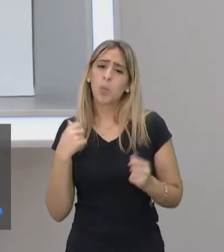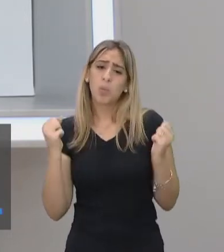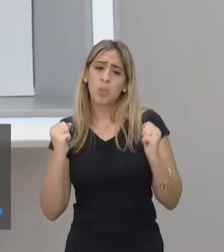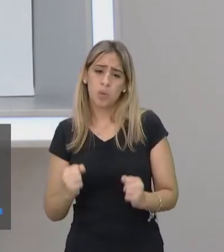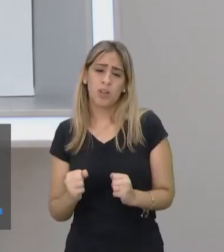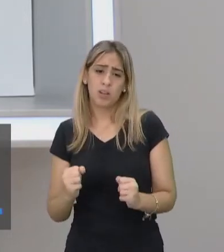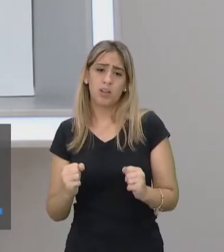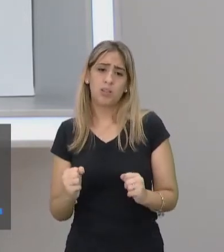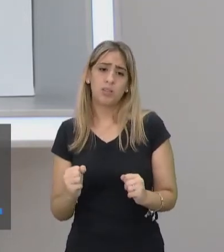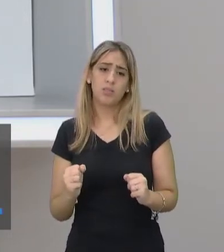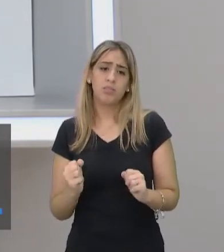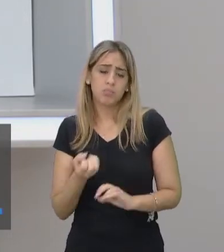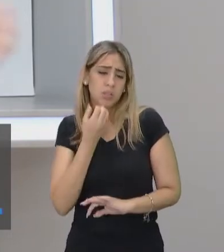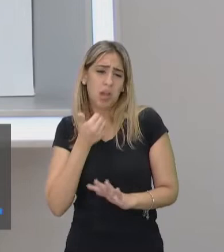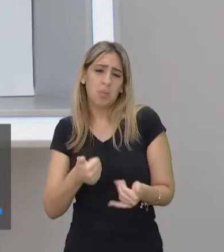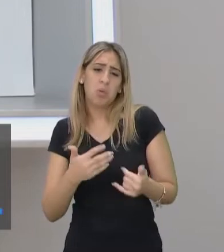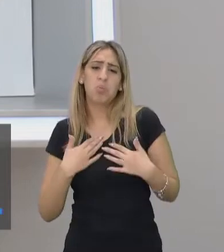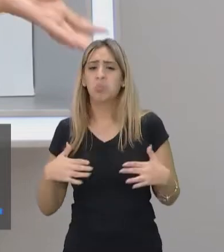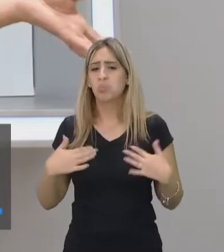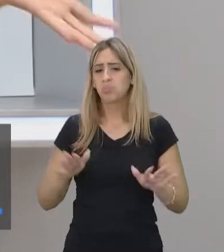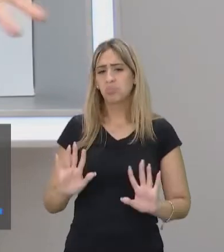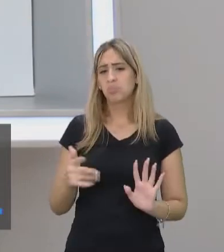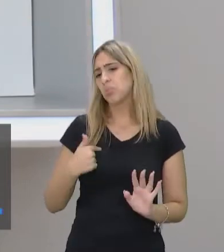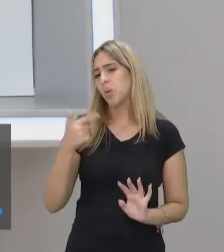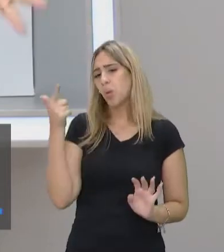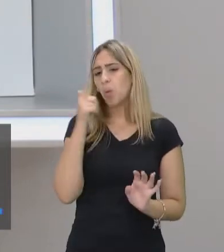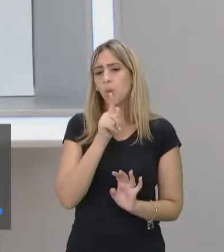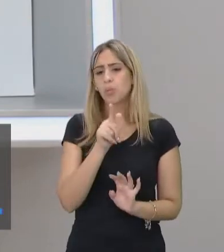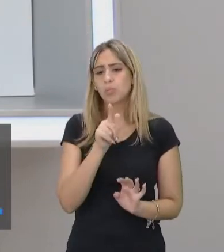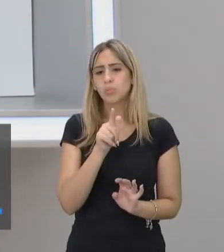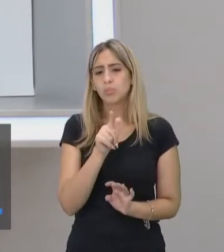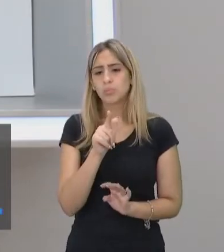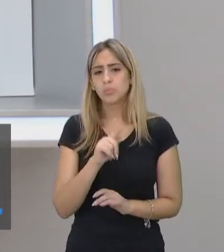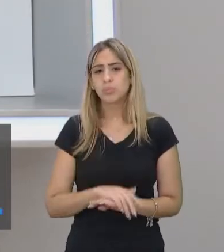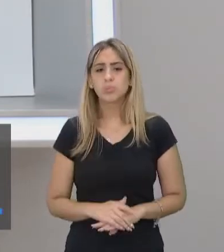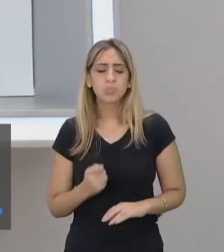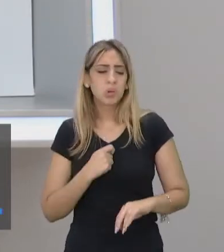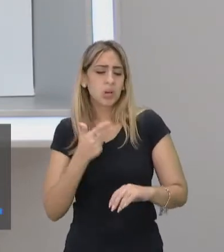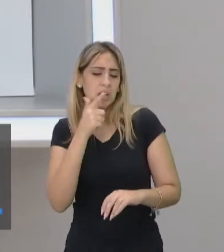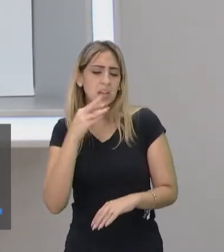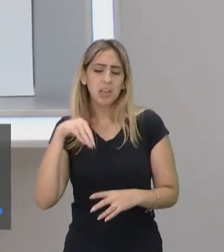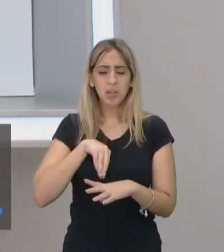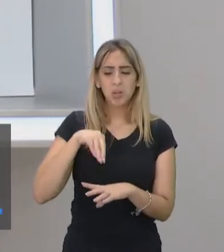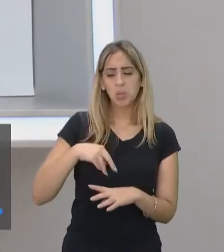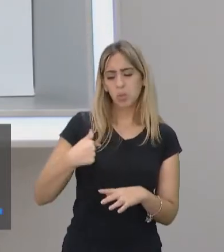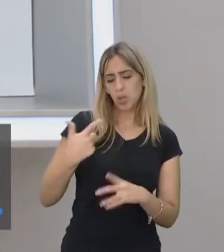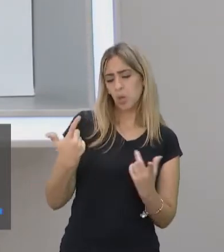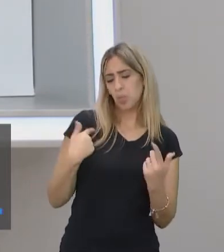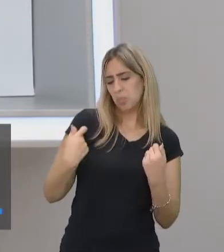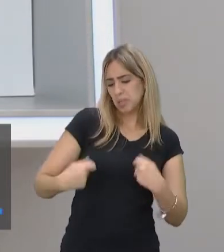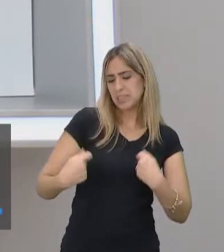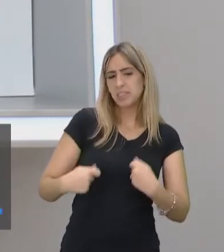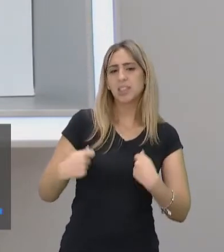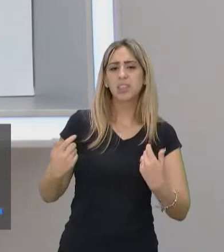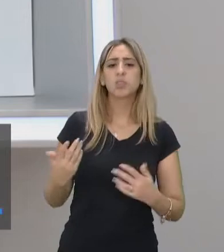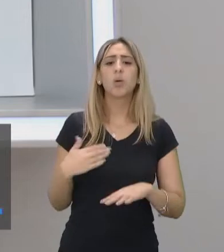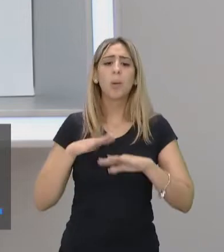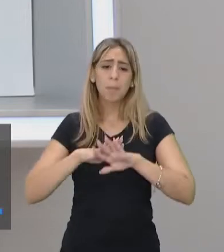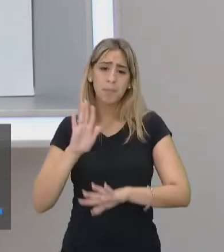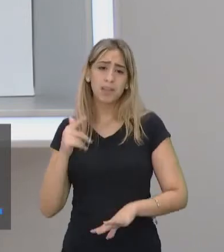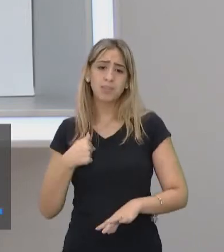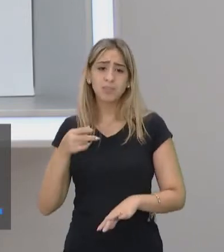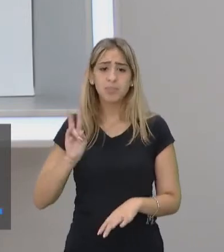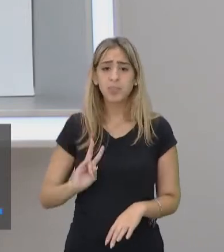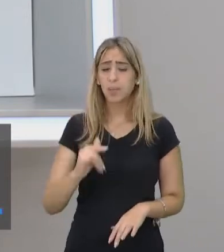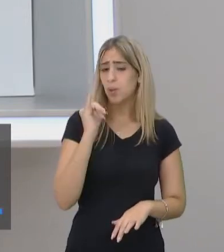falar, tá bom, Tá tudo bem, né? Consigo pagar aí o que eu preciso. Mas eu até